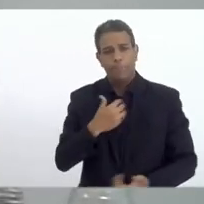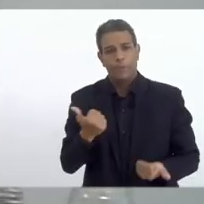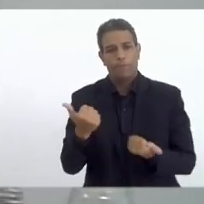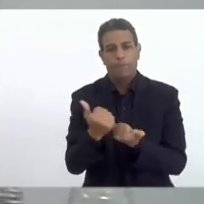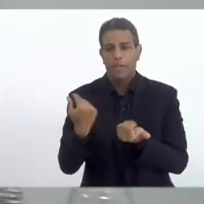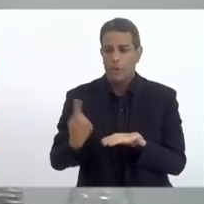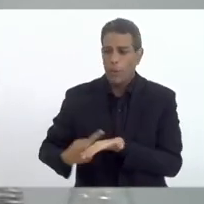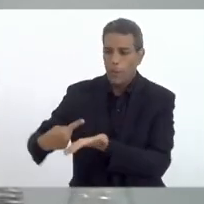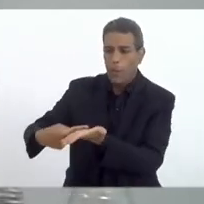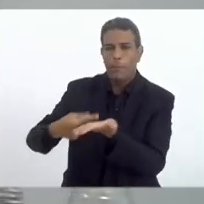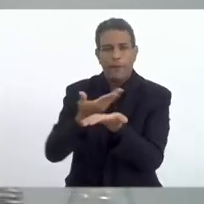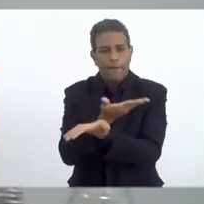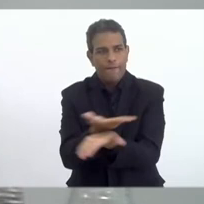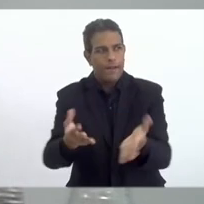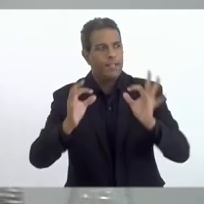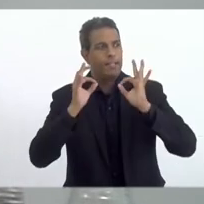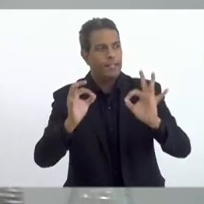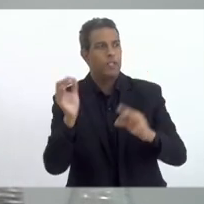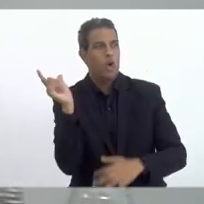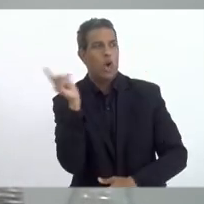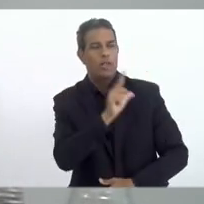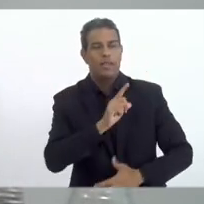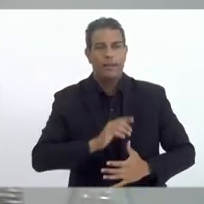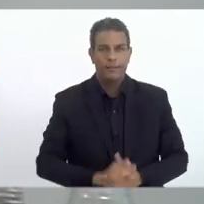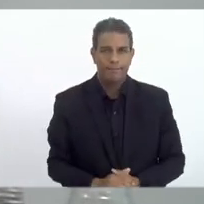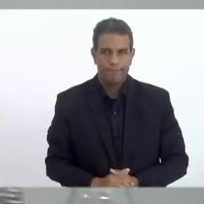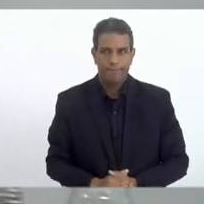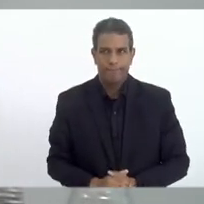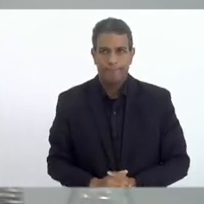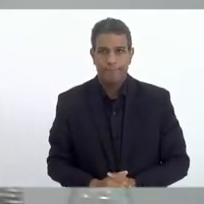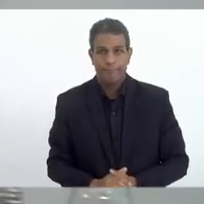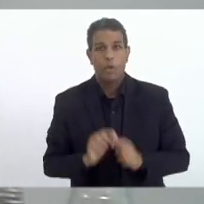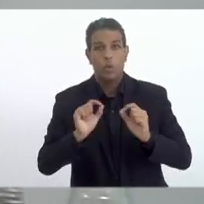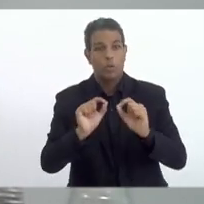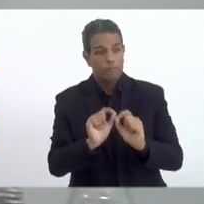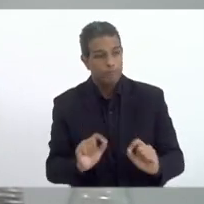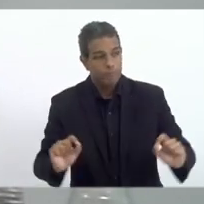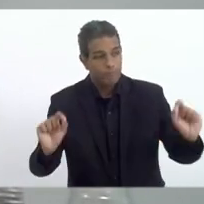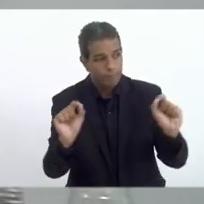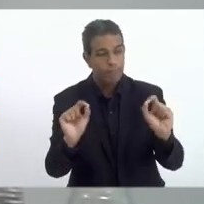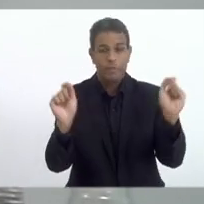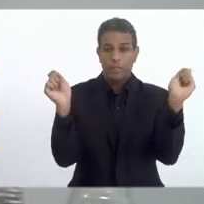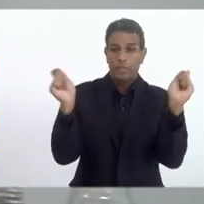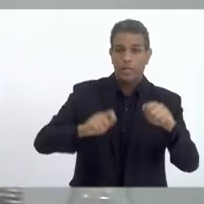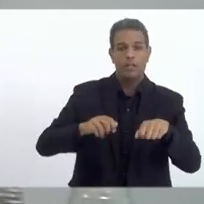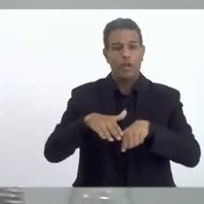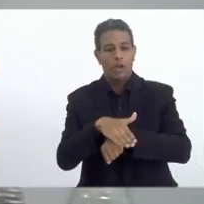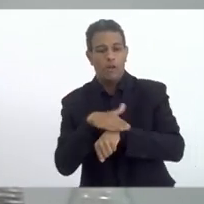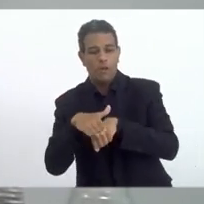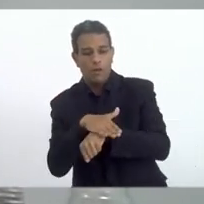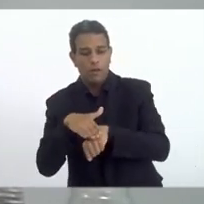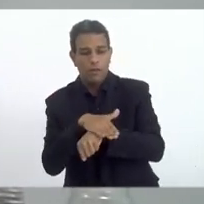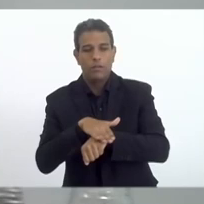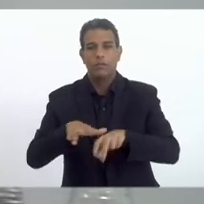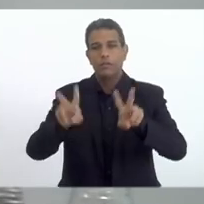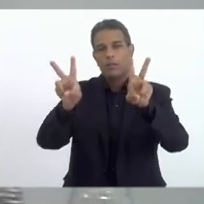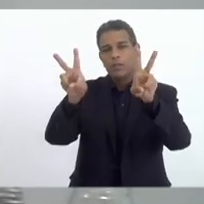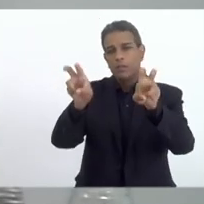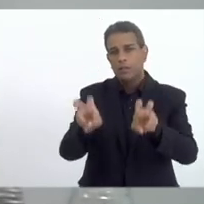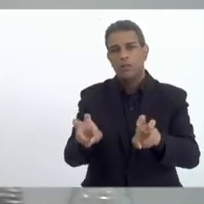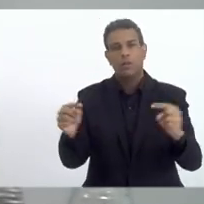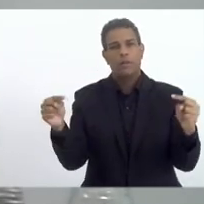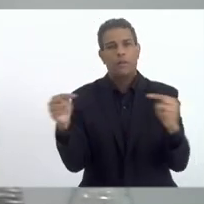com ele aqui, com os senhores, é fazer isso desde já. Então, partindo dessas ponderações, de que a gente vai tratar de uma forma